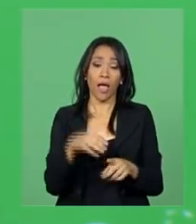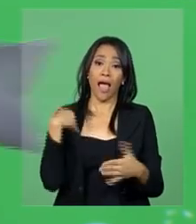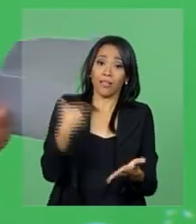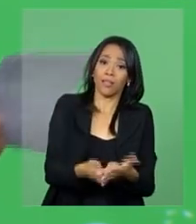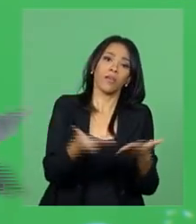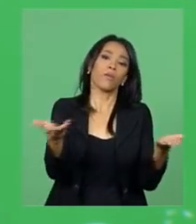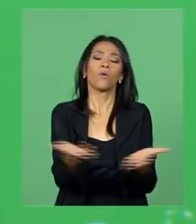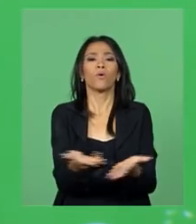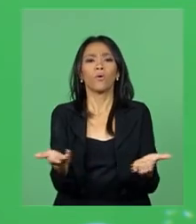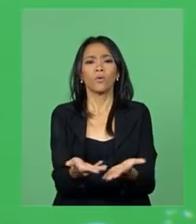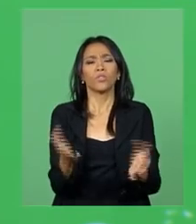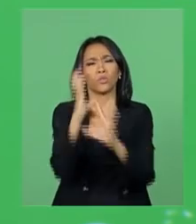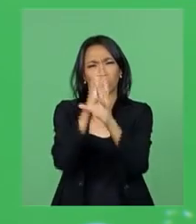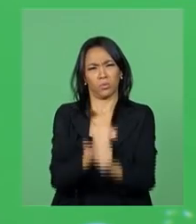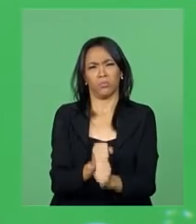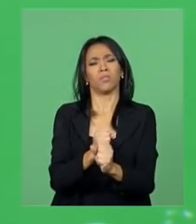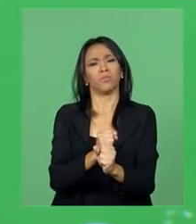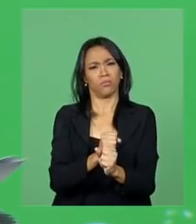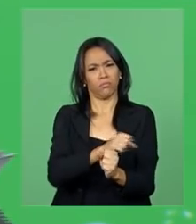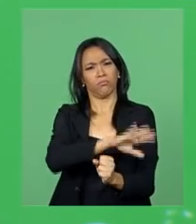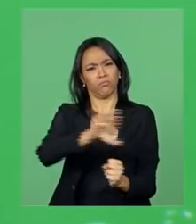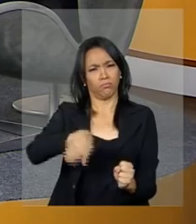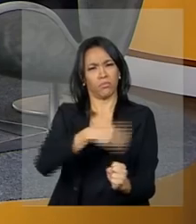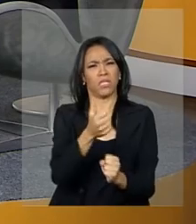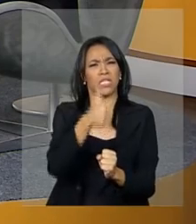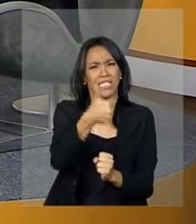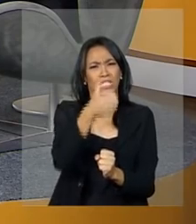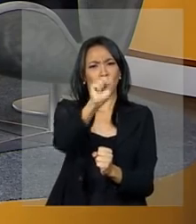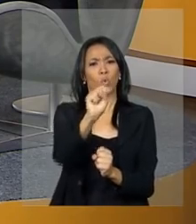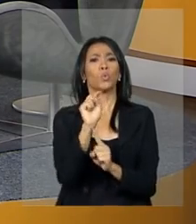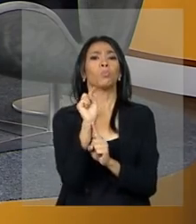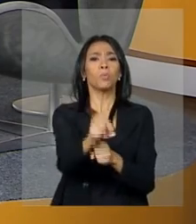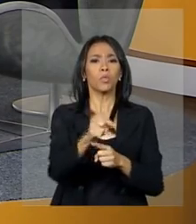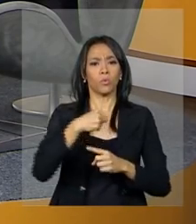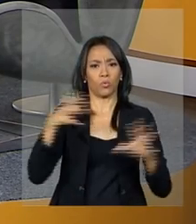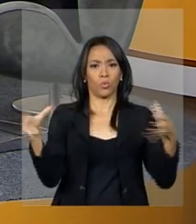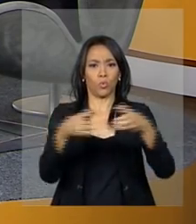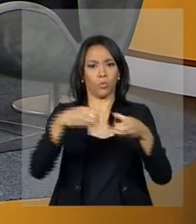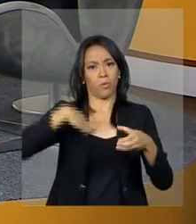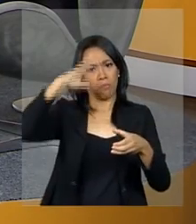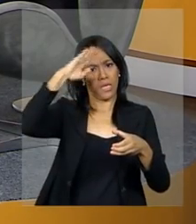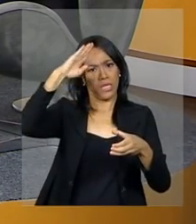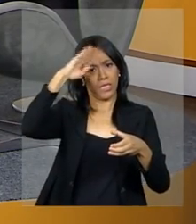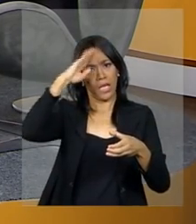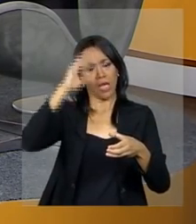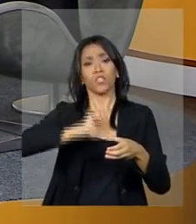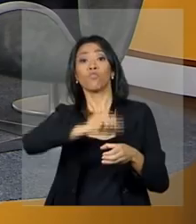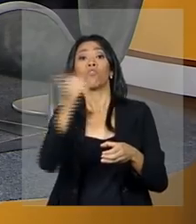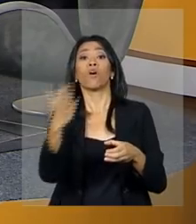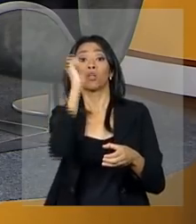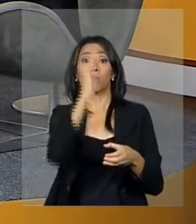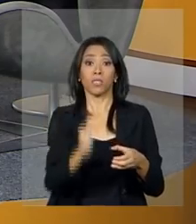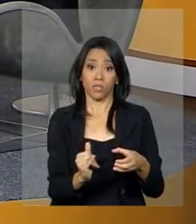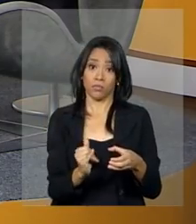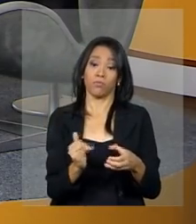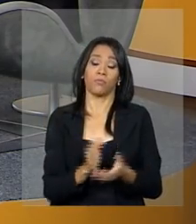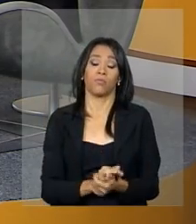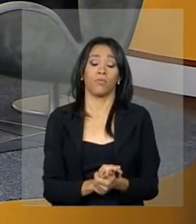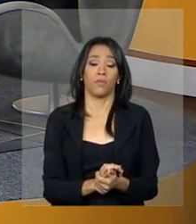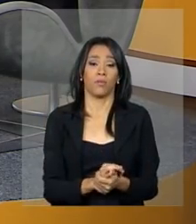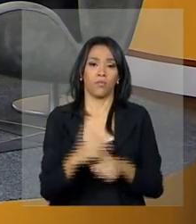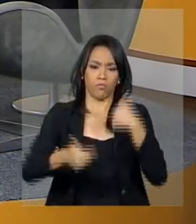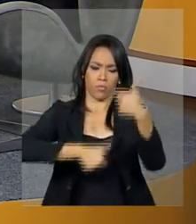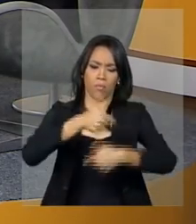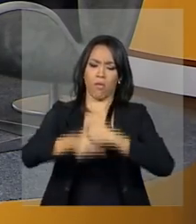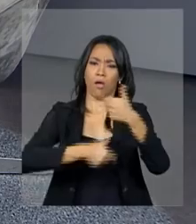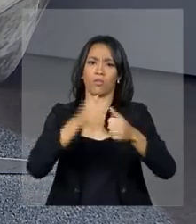no total, nós temos uma participação em torno de 18 mil militares em forças de paz no exterior. Tá certo. E nós já temos